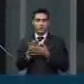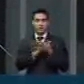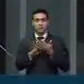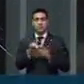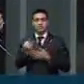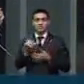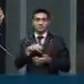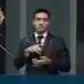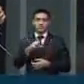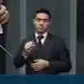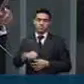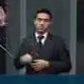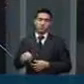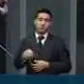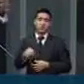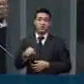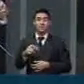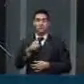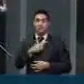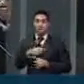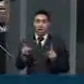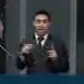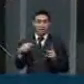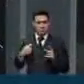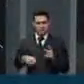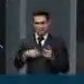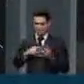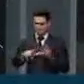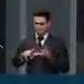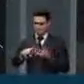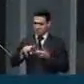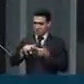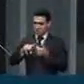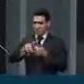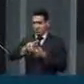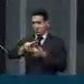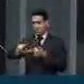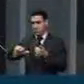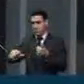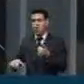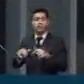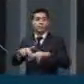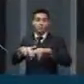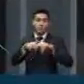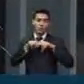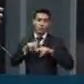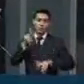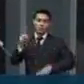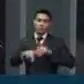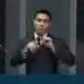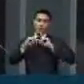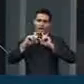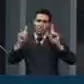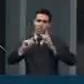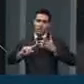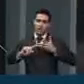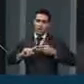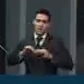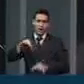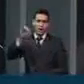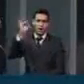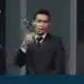sim. Acontece que as demandas são tão grandes e tão reprimidas que aí vem-se uma pauta grande e extensa. Mas é importante que nós